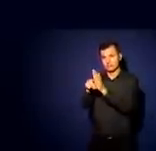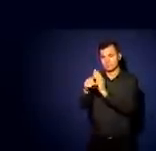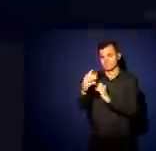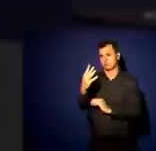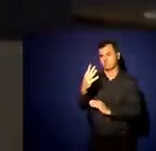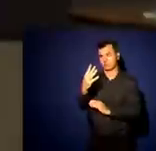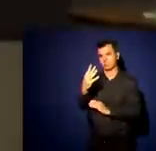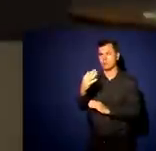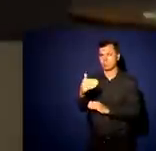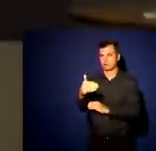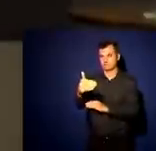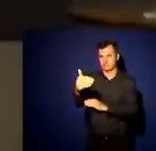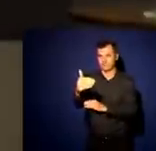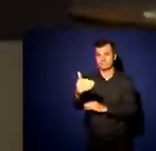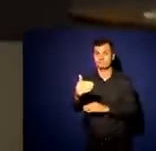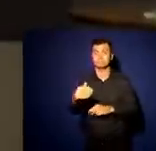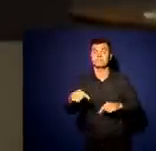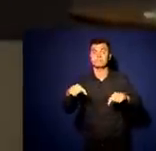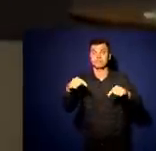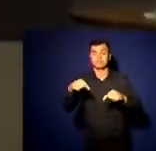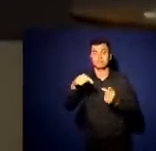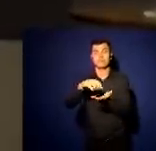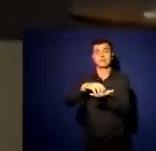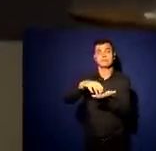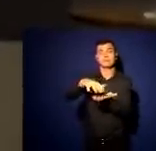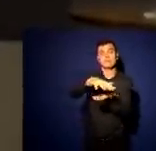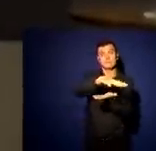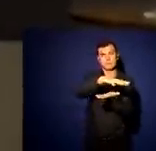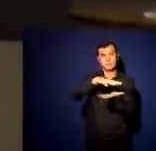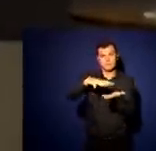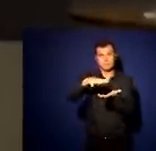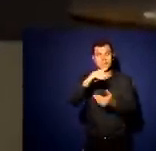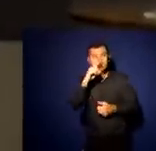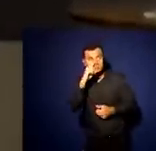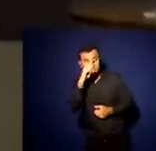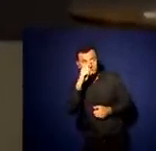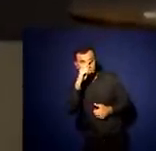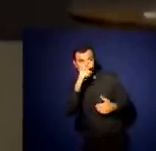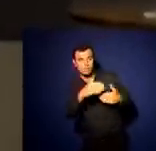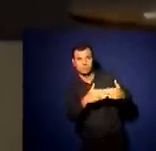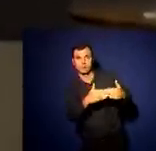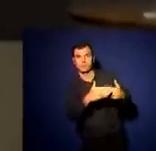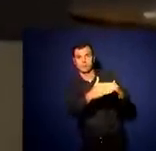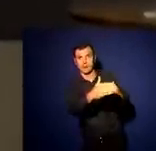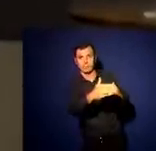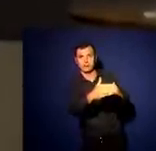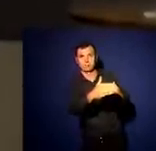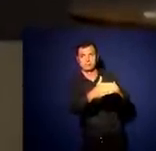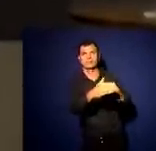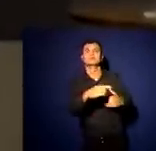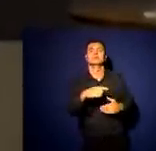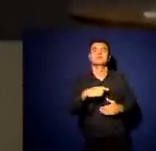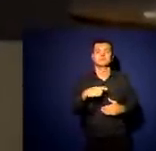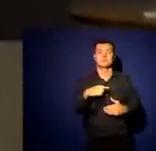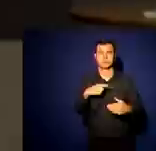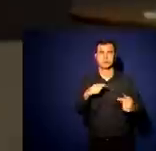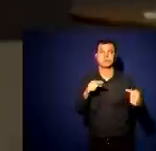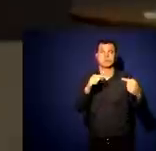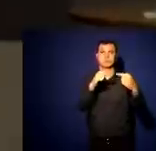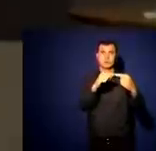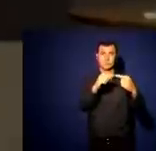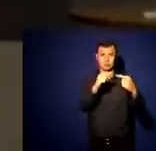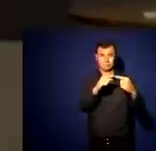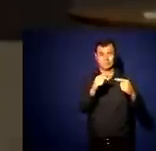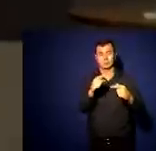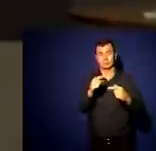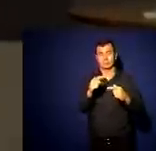é um ambiente que quando a gente olha do ponto de vista de risco de ecos é o que exatamente está refletido na curva